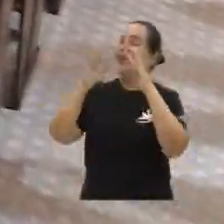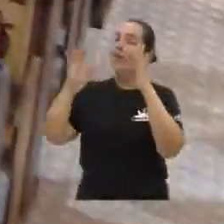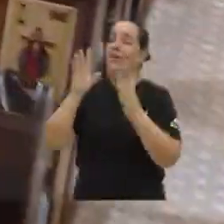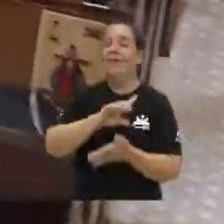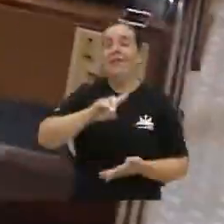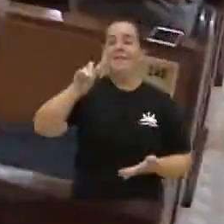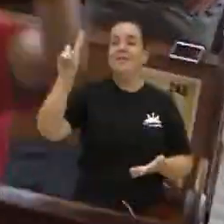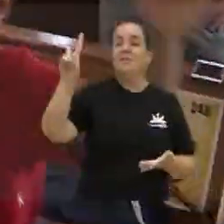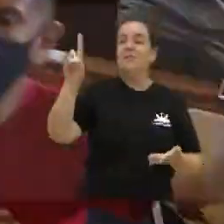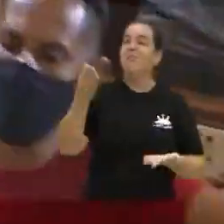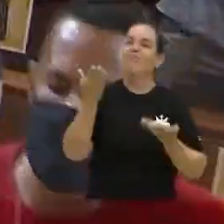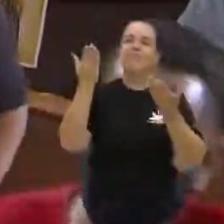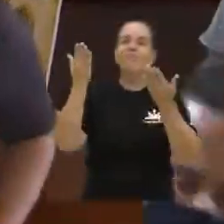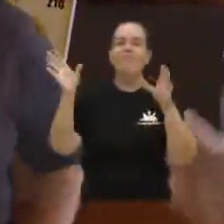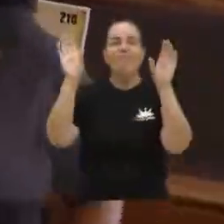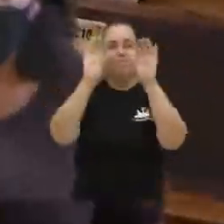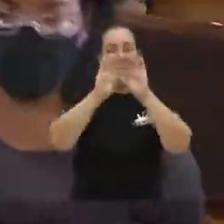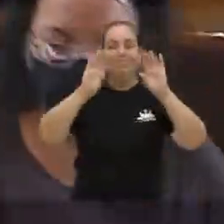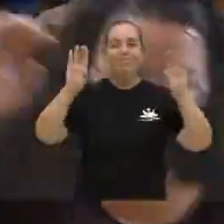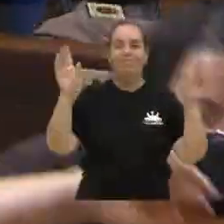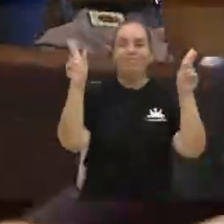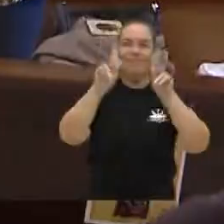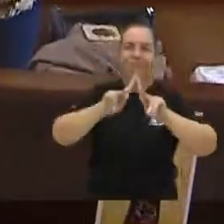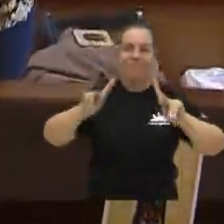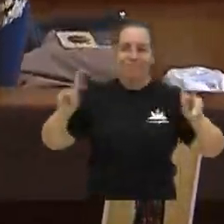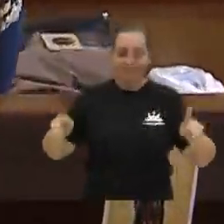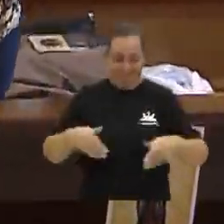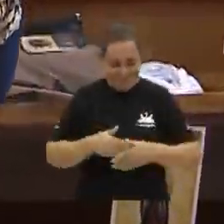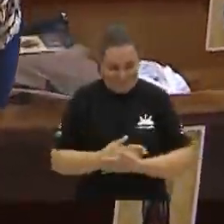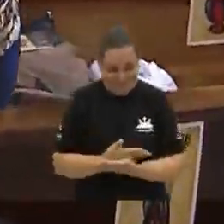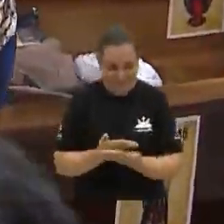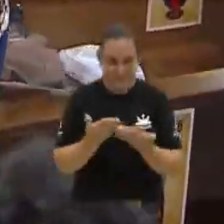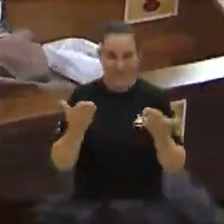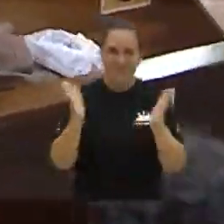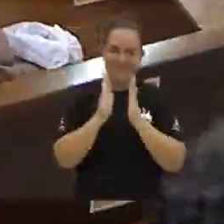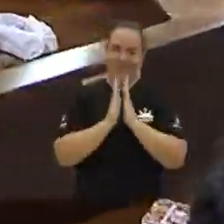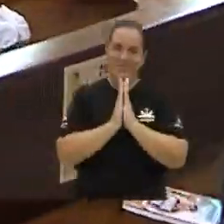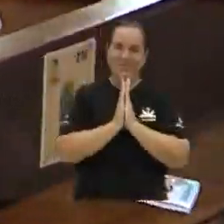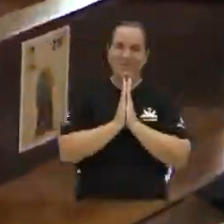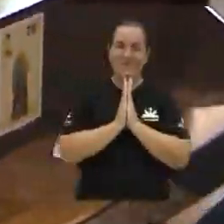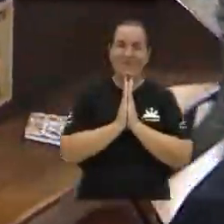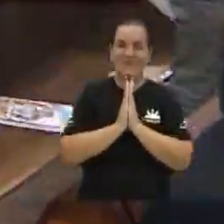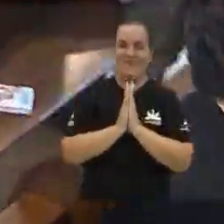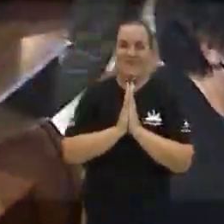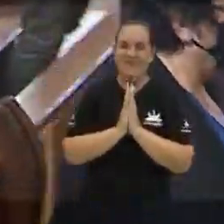Amém. Glória a Deus lá nos céus e paz aos seus